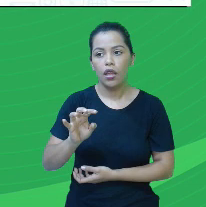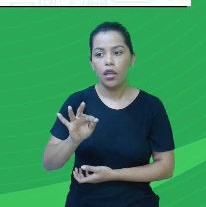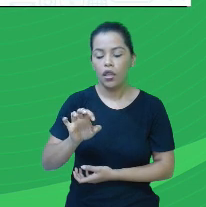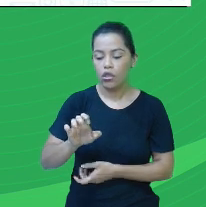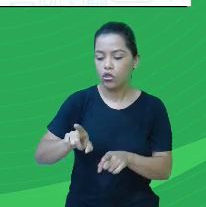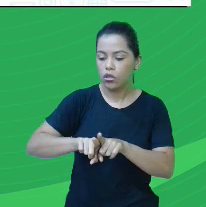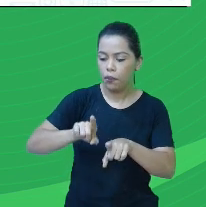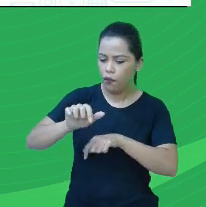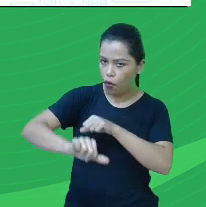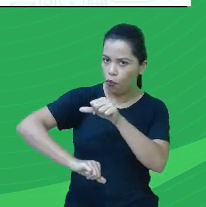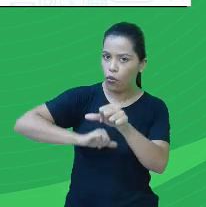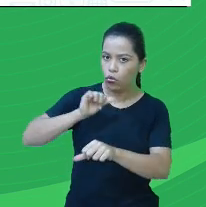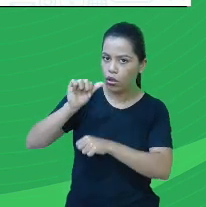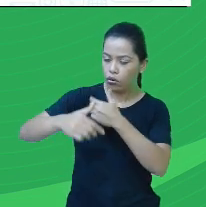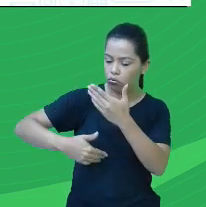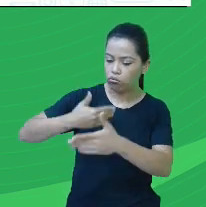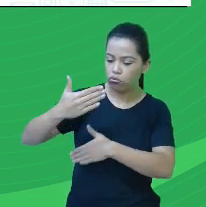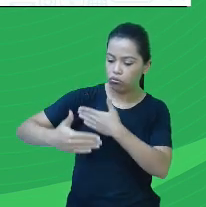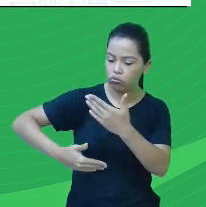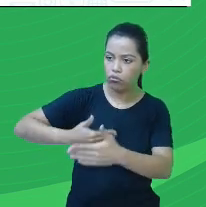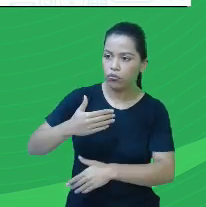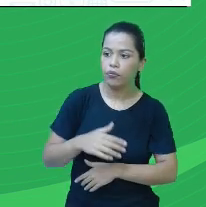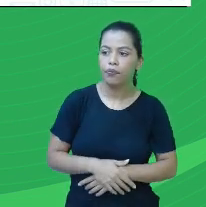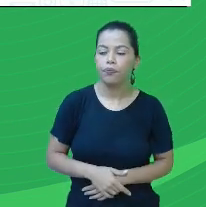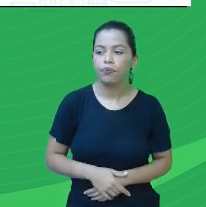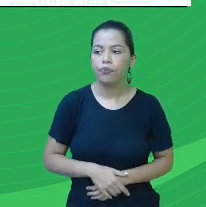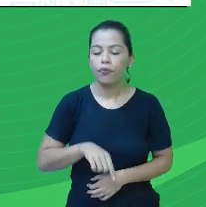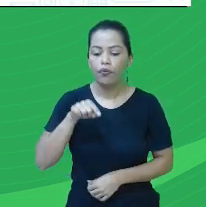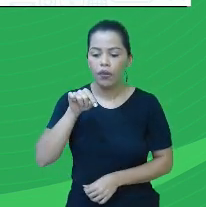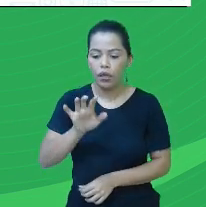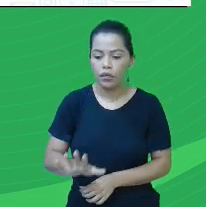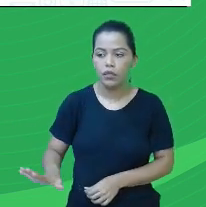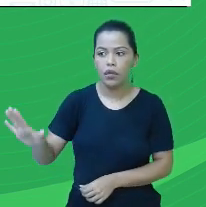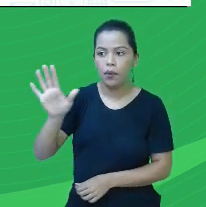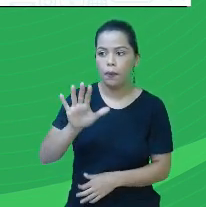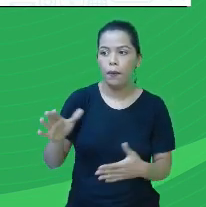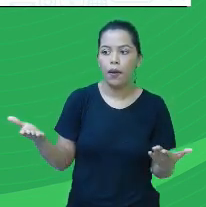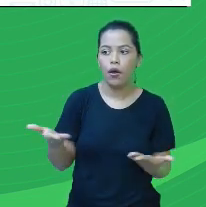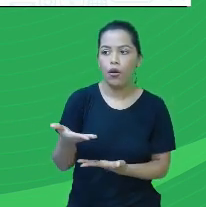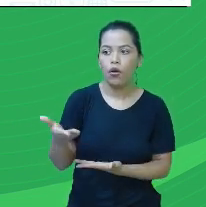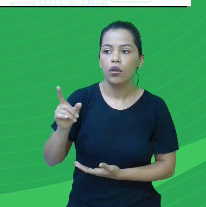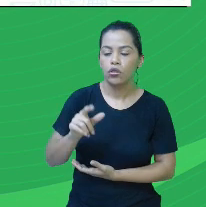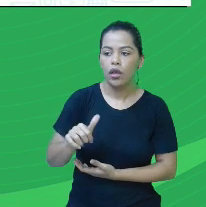Foi mudando com o tempo. Esse mapa aqui agora já é de